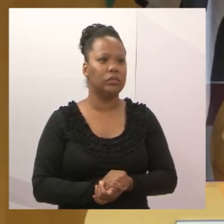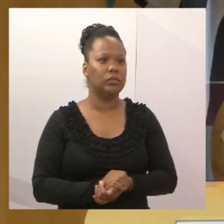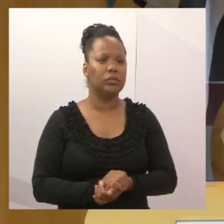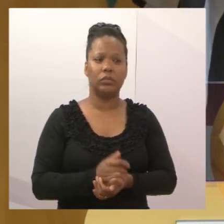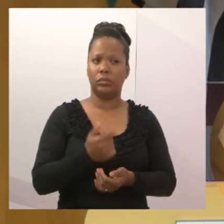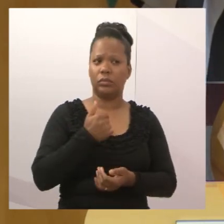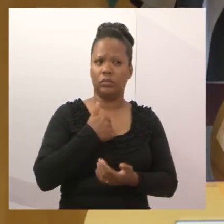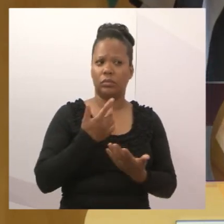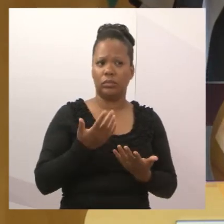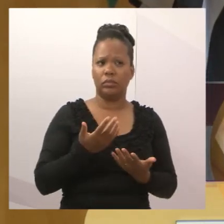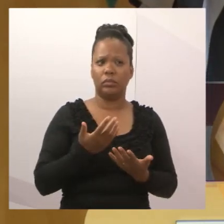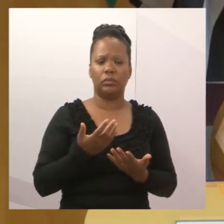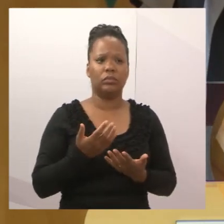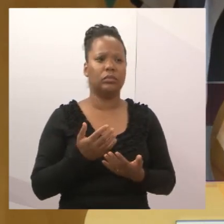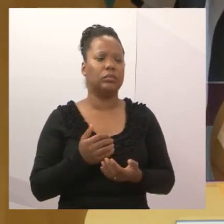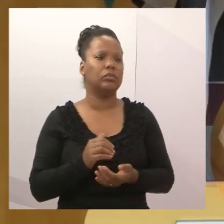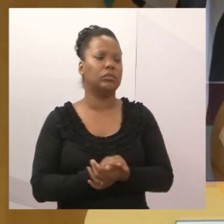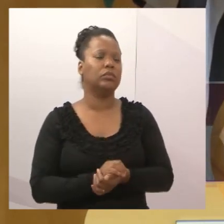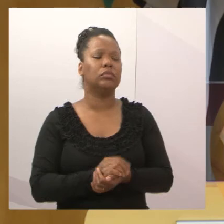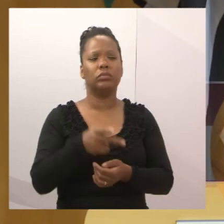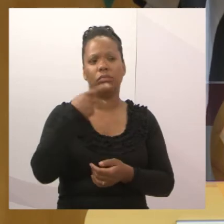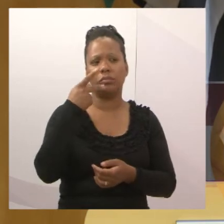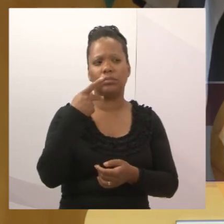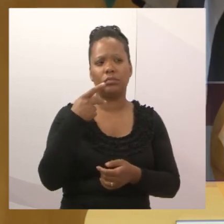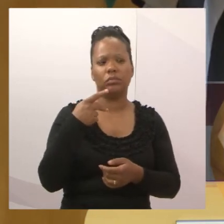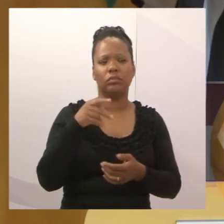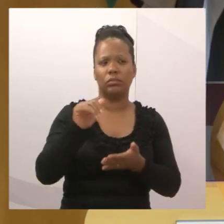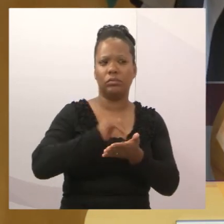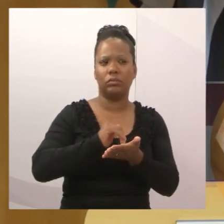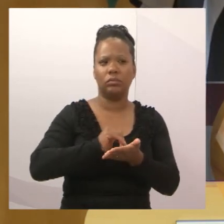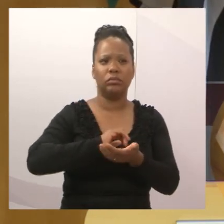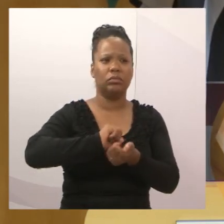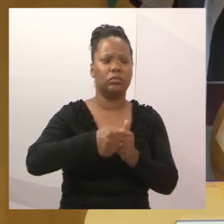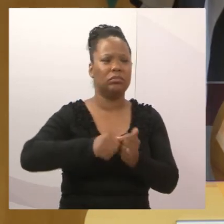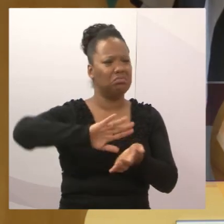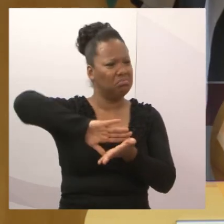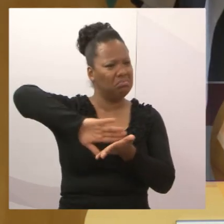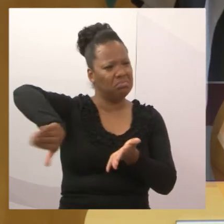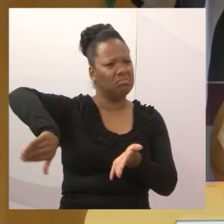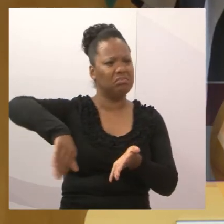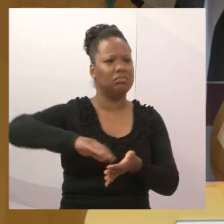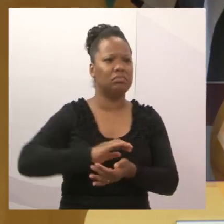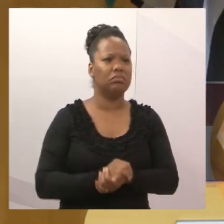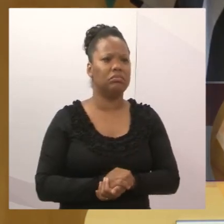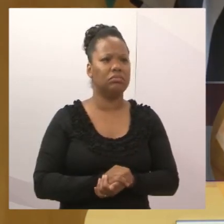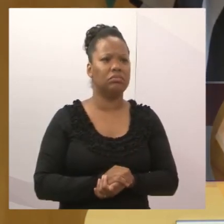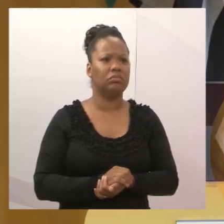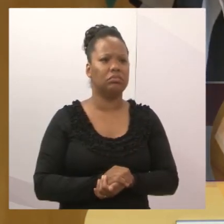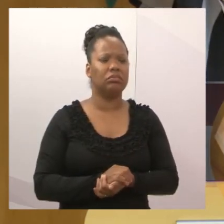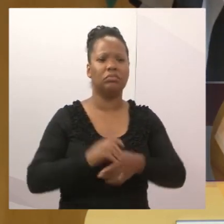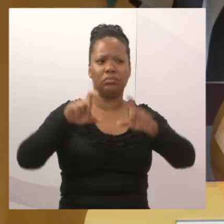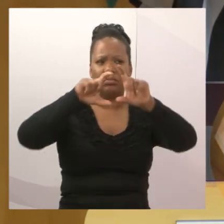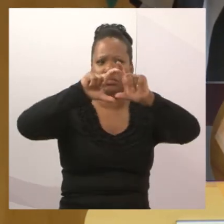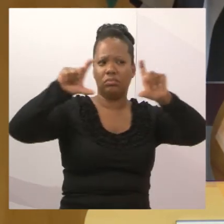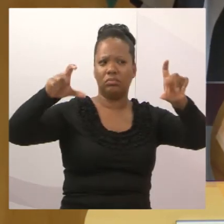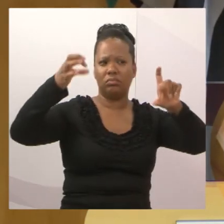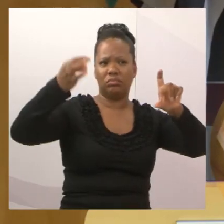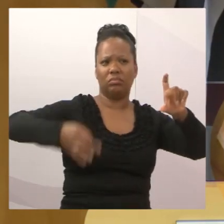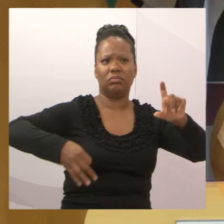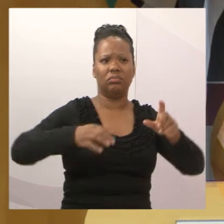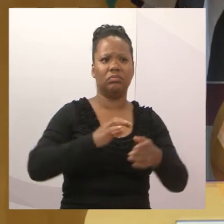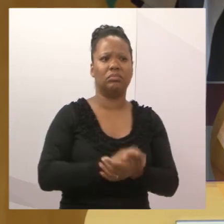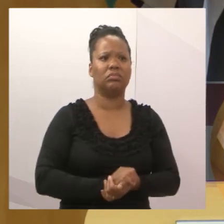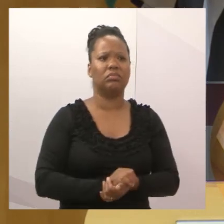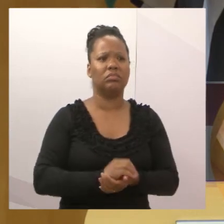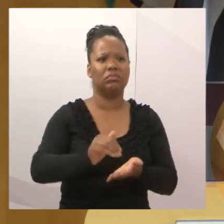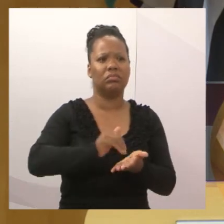Eu poderia chamar hoje a Secretaria de Esporte, eu tiraria o esporte, tiro o esporte, para dar uma nomenclatura certa.